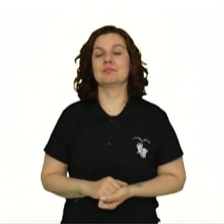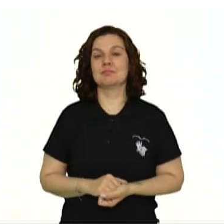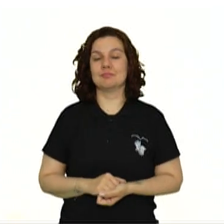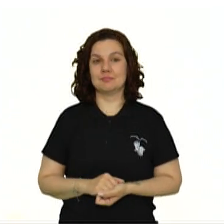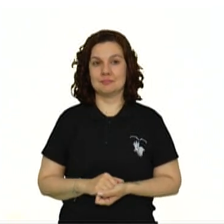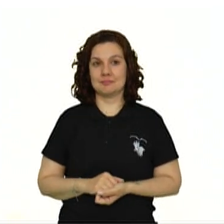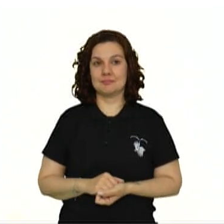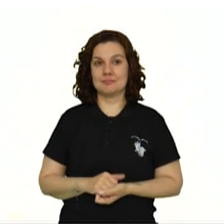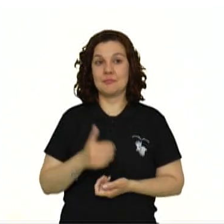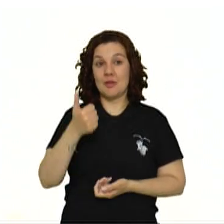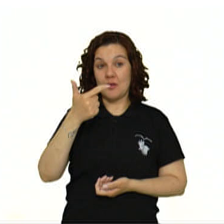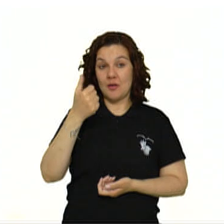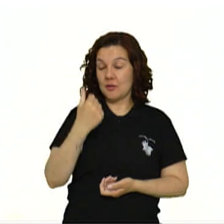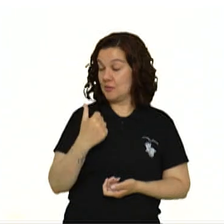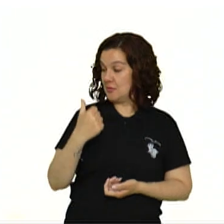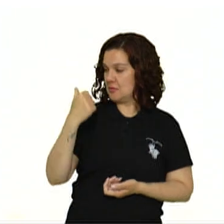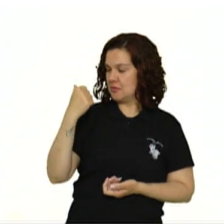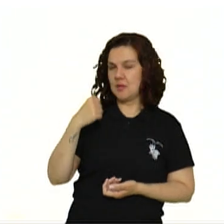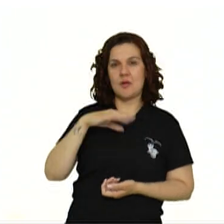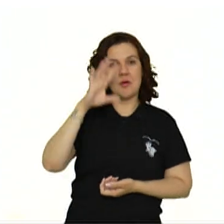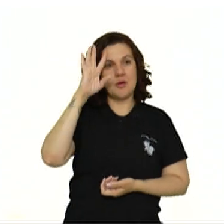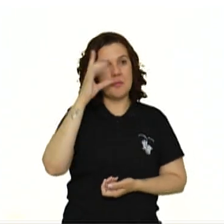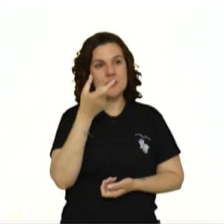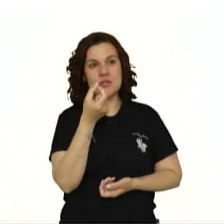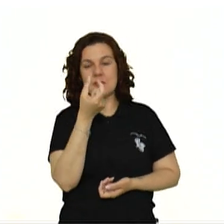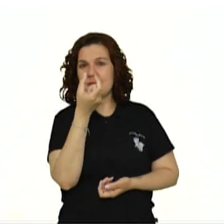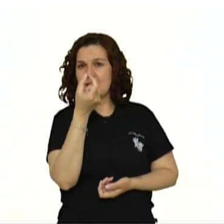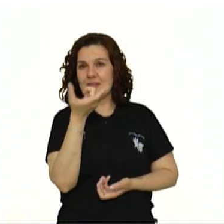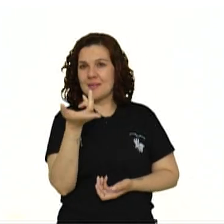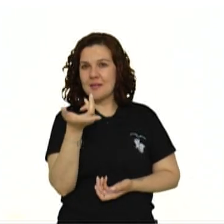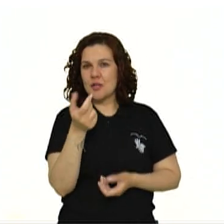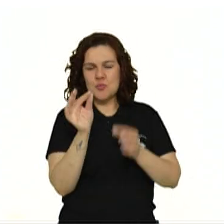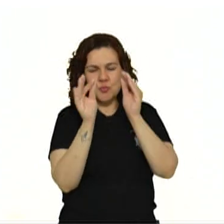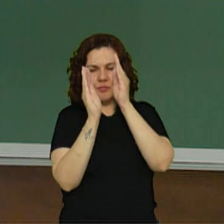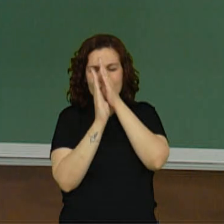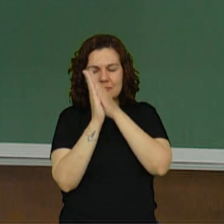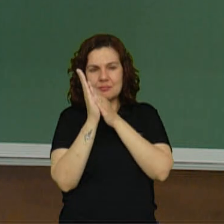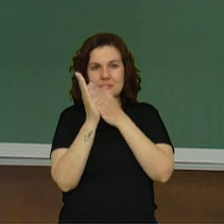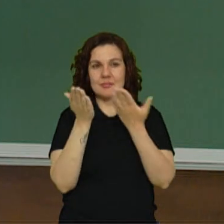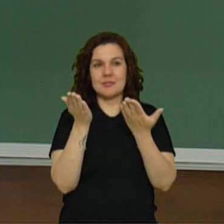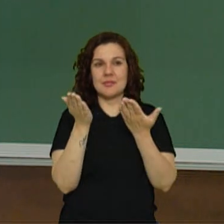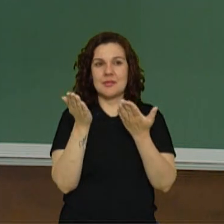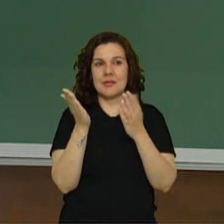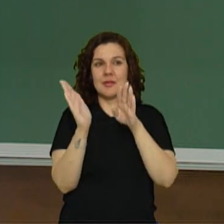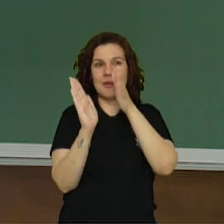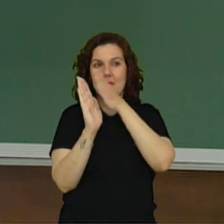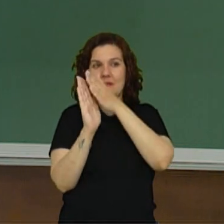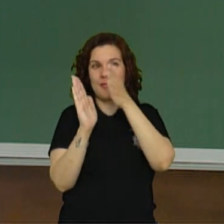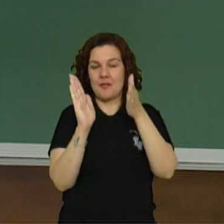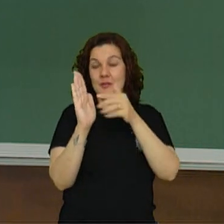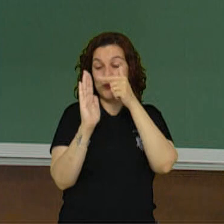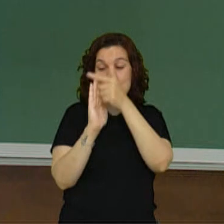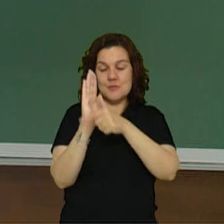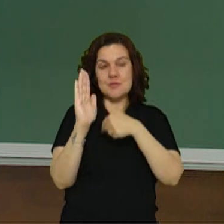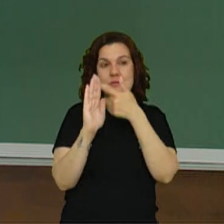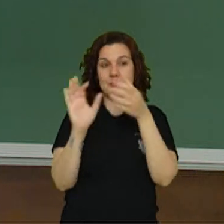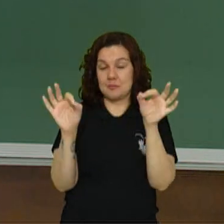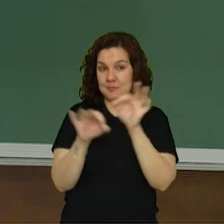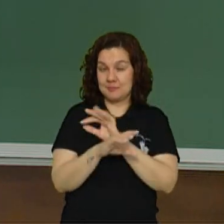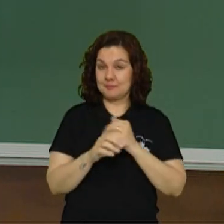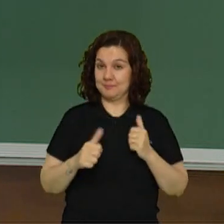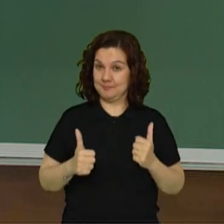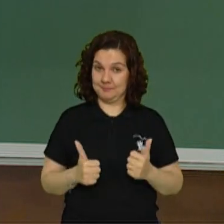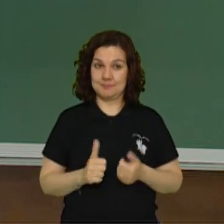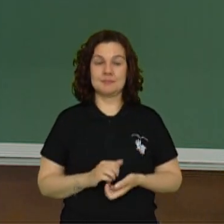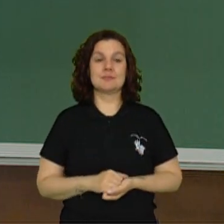está. Olha aqui, 12 lados. Imagine 20 lados. Os lados vão ficar bem pequenininhos. Quase fecha uma circunferência por completo,